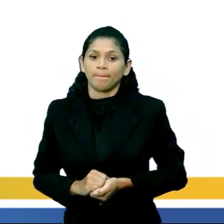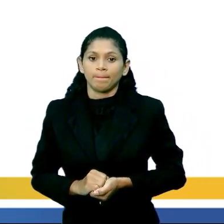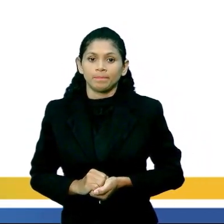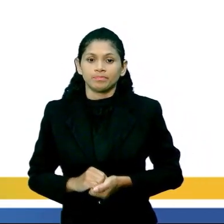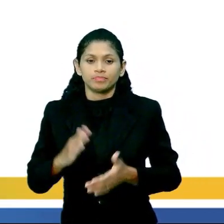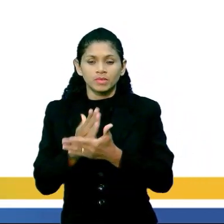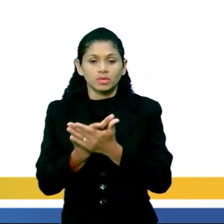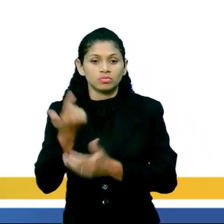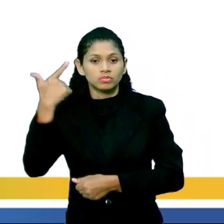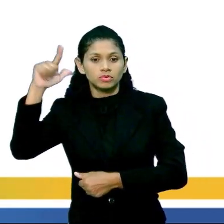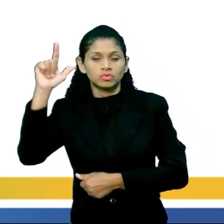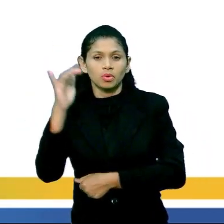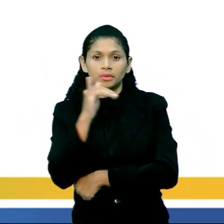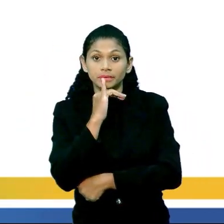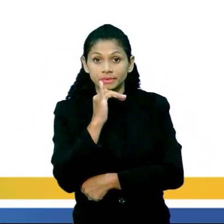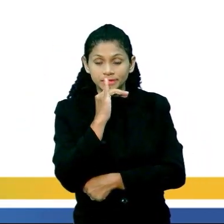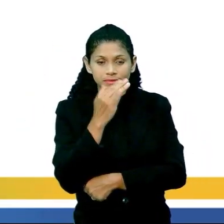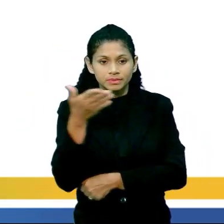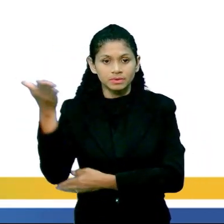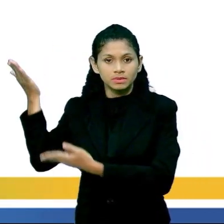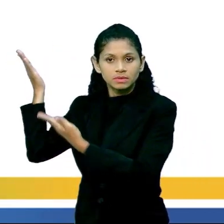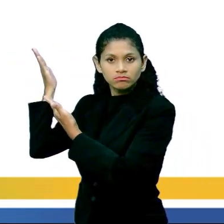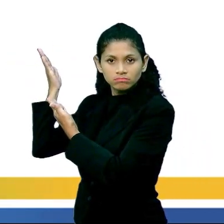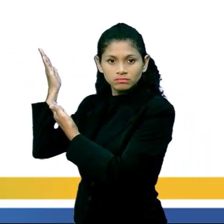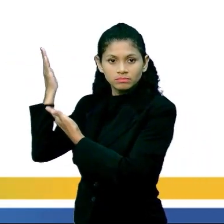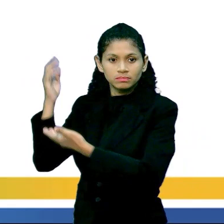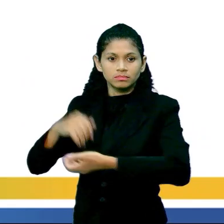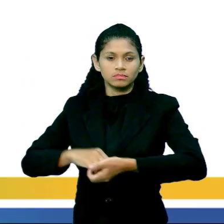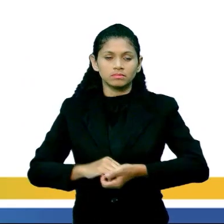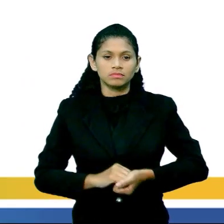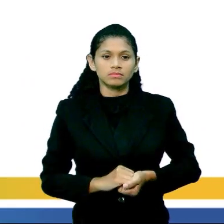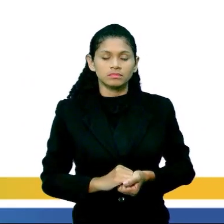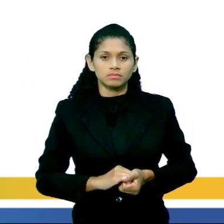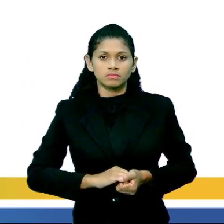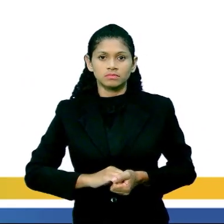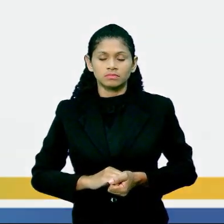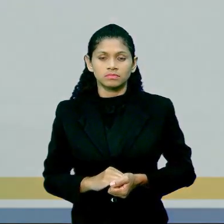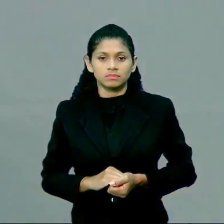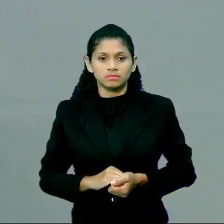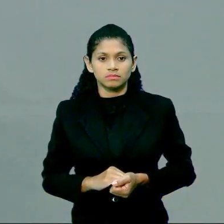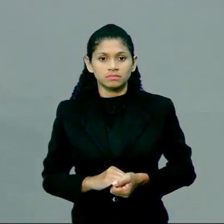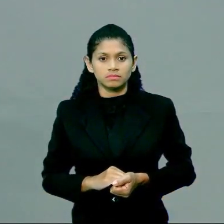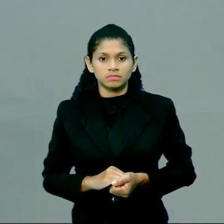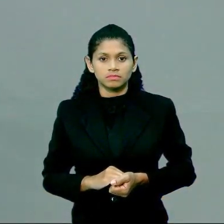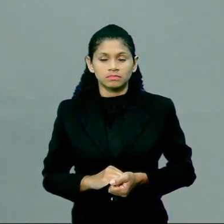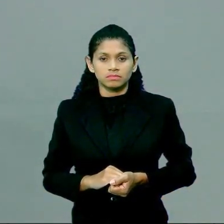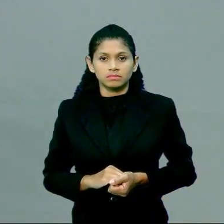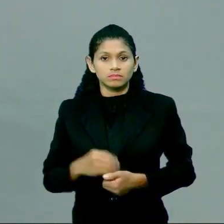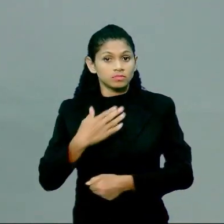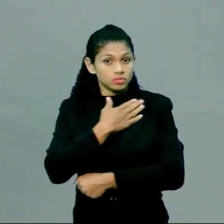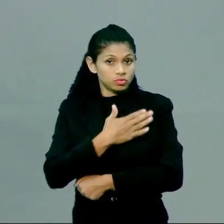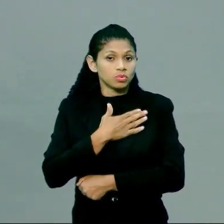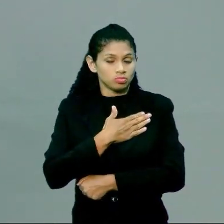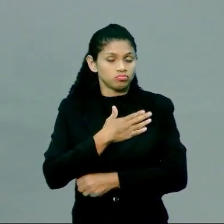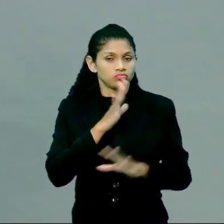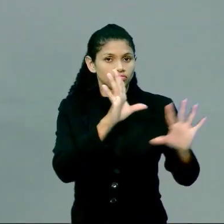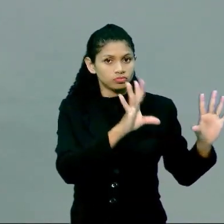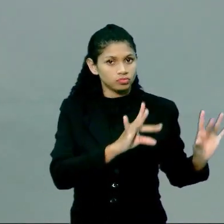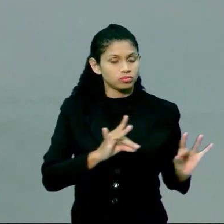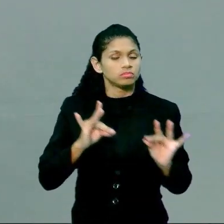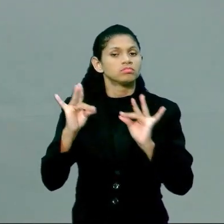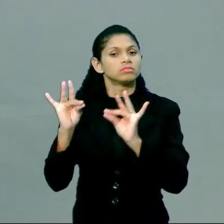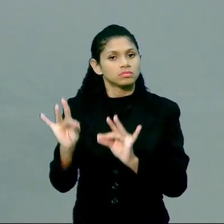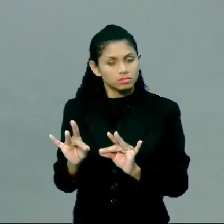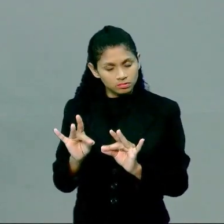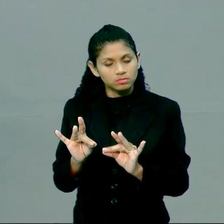Alguns outros exemplos aí, né, de palavras. A gente traz um pouco, né, galera? Eu sempre gosto dessa amostra da linguagem.